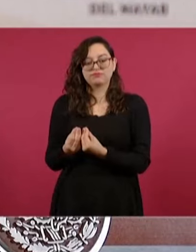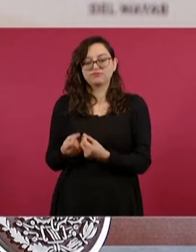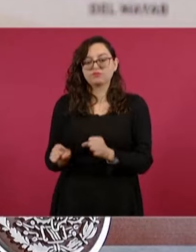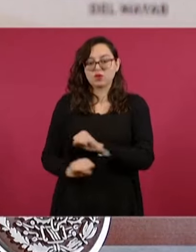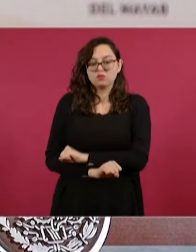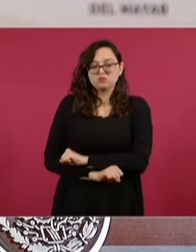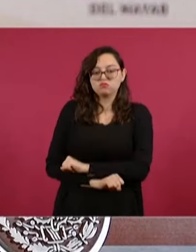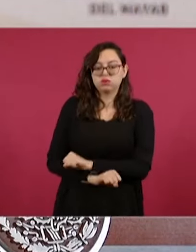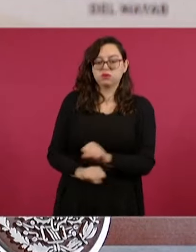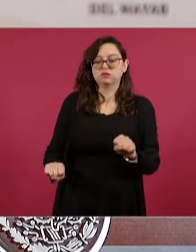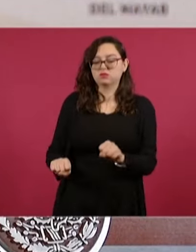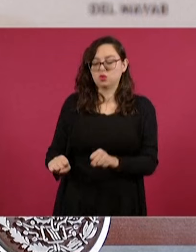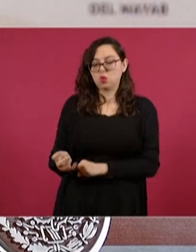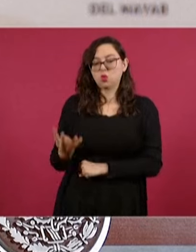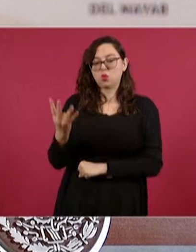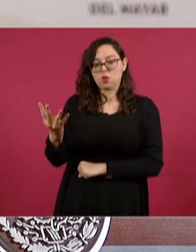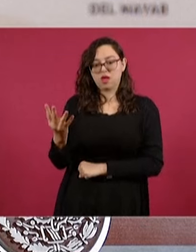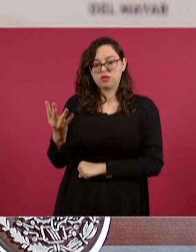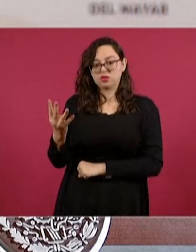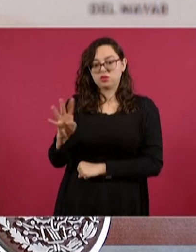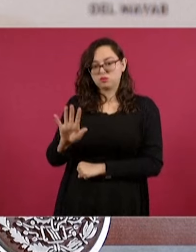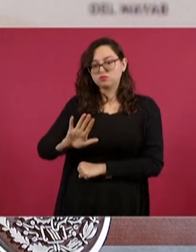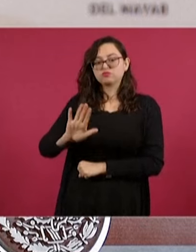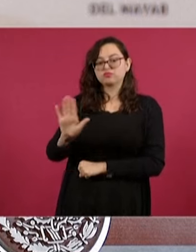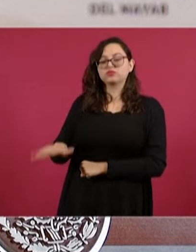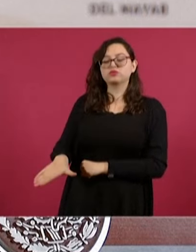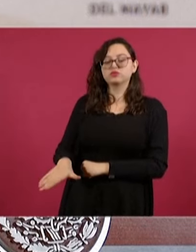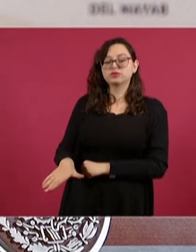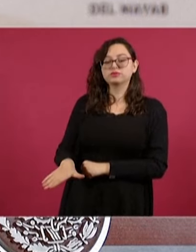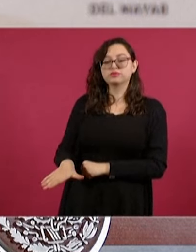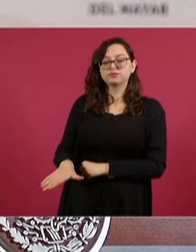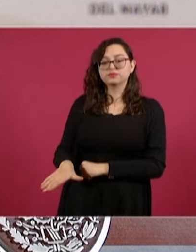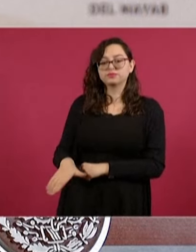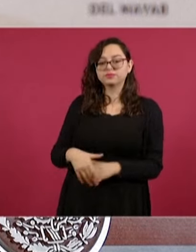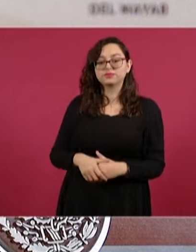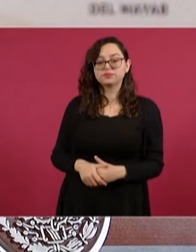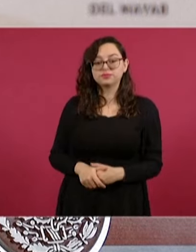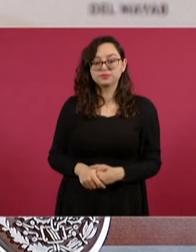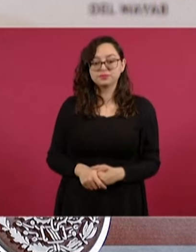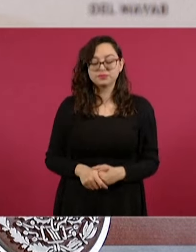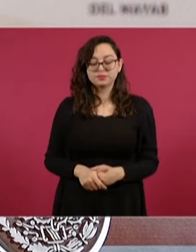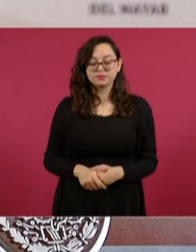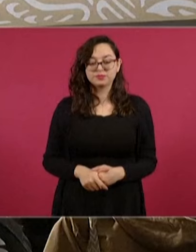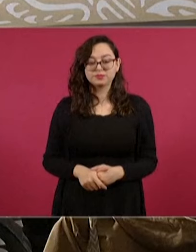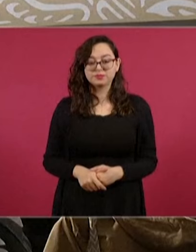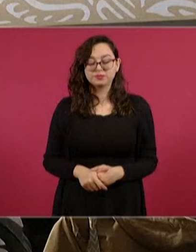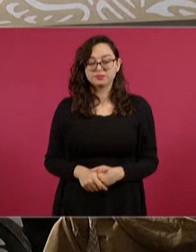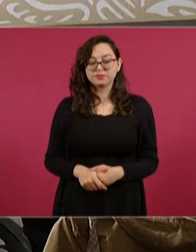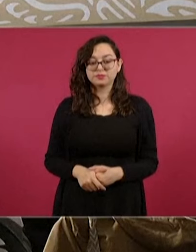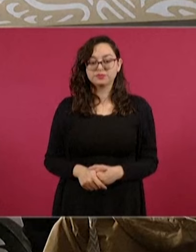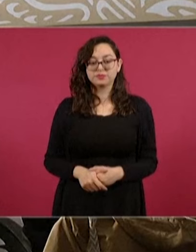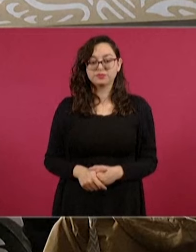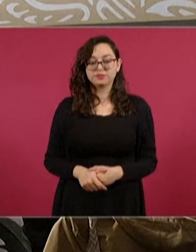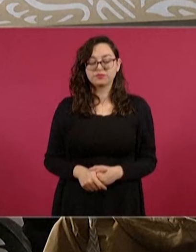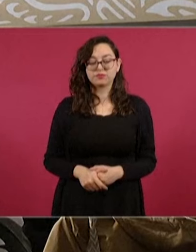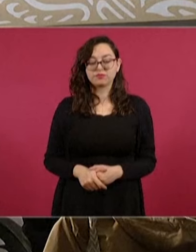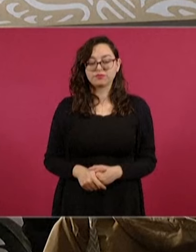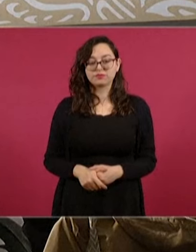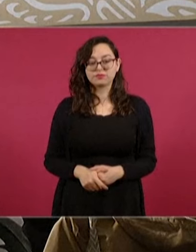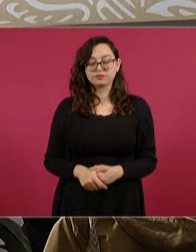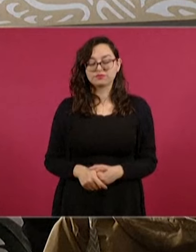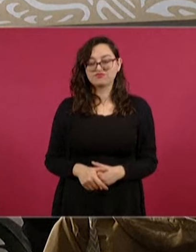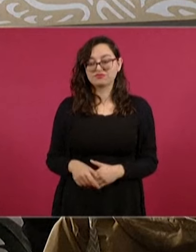Mas, diferentemente do esperado, não deve conseguir a maioria esmagadora no legislativo para